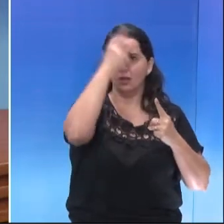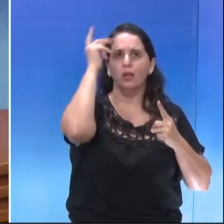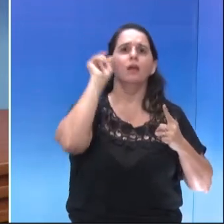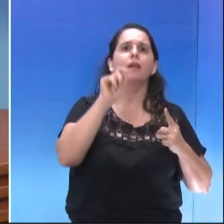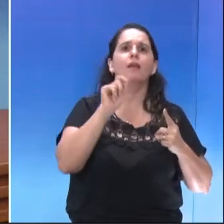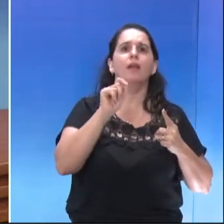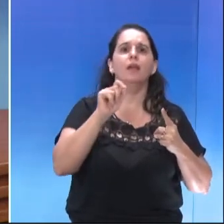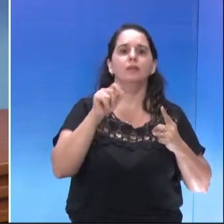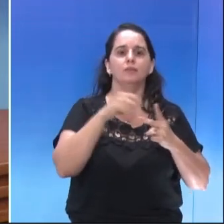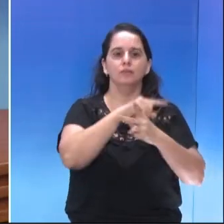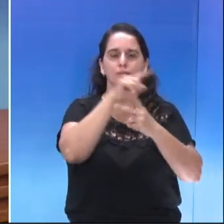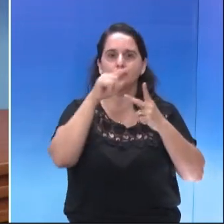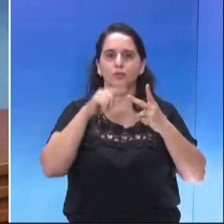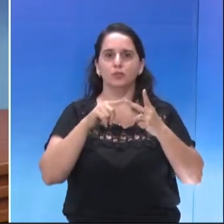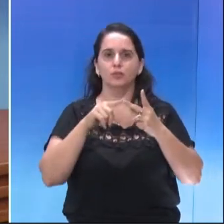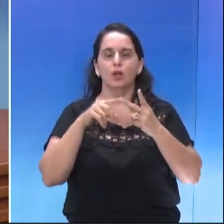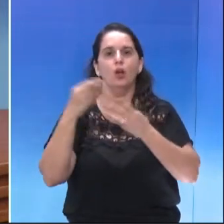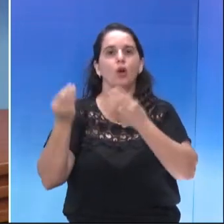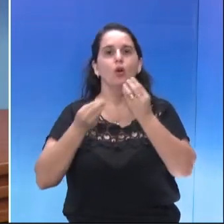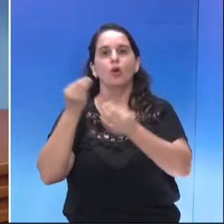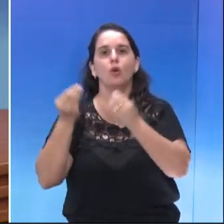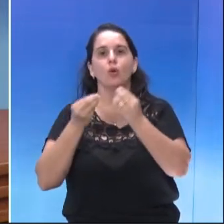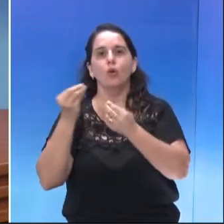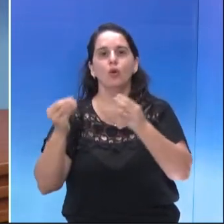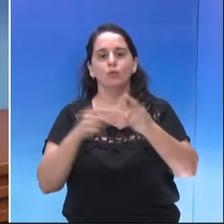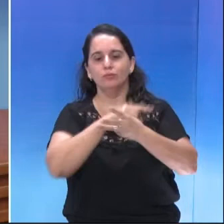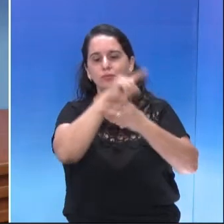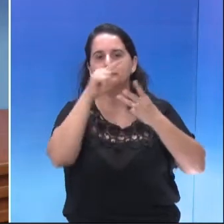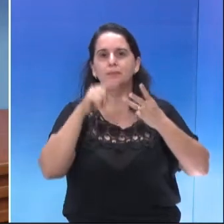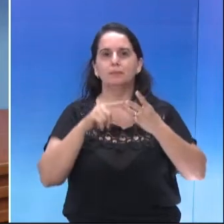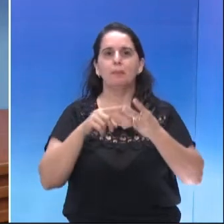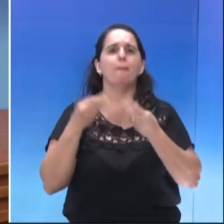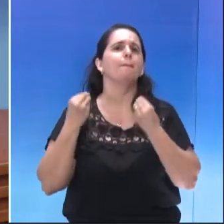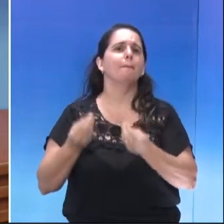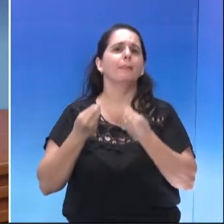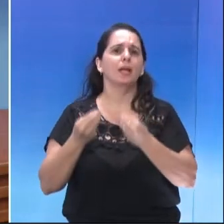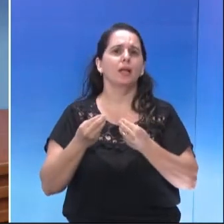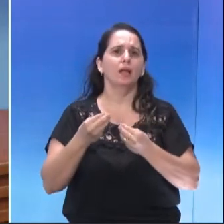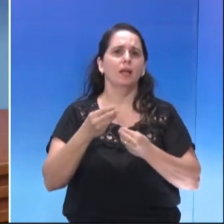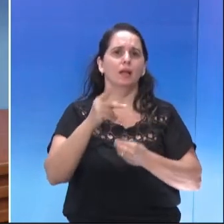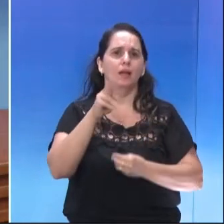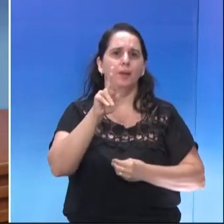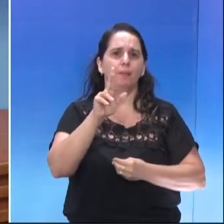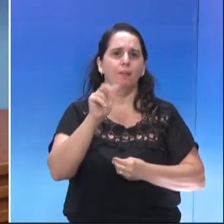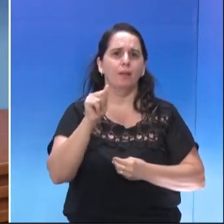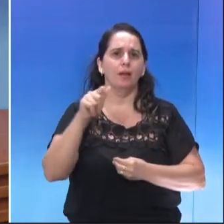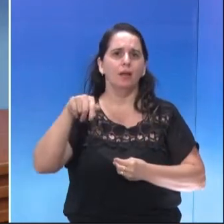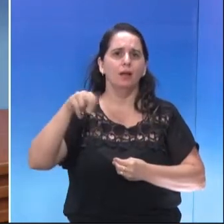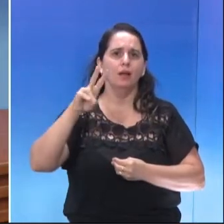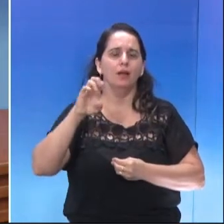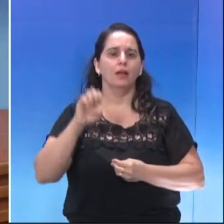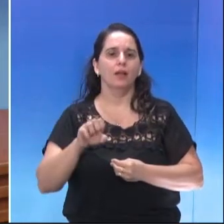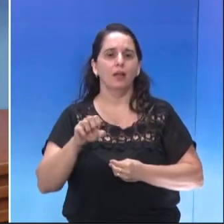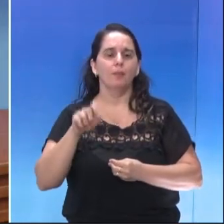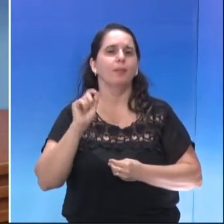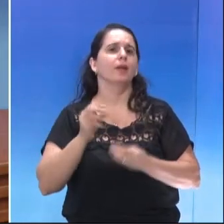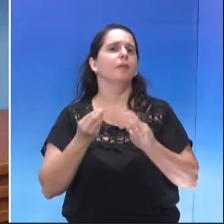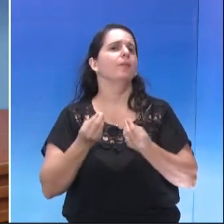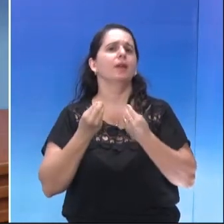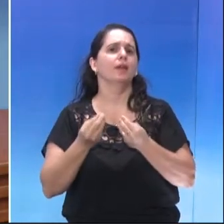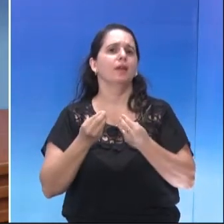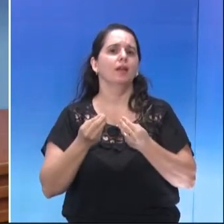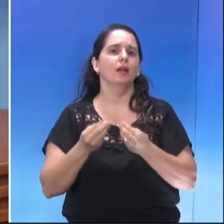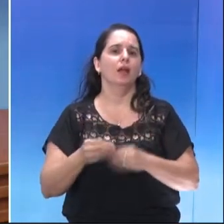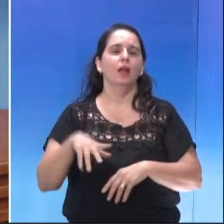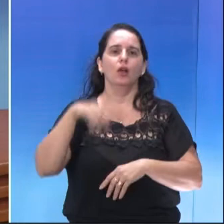quê? Eu esqueci de colocar essa tela aí, mas você vai escrever. Para quê? Para quê? Para garantir